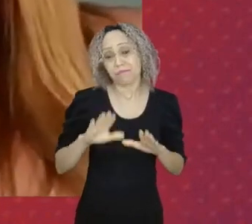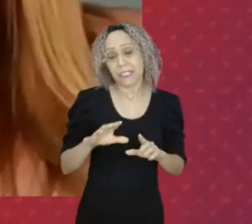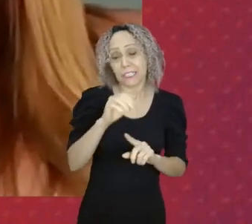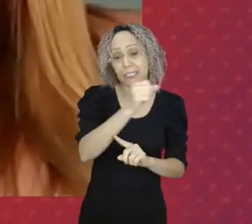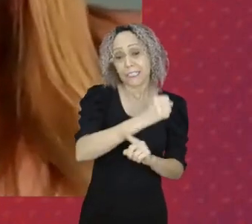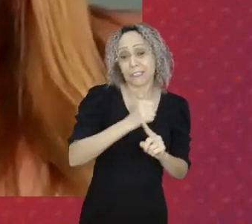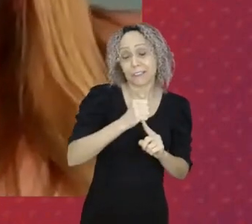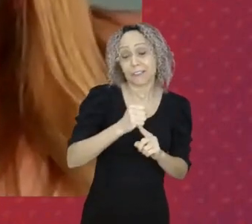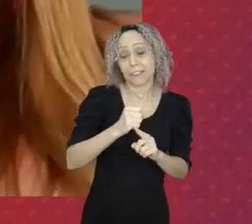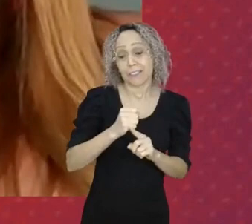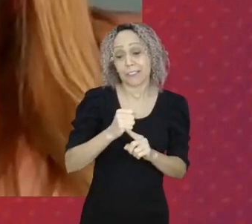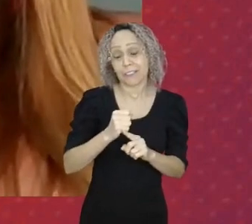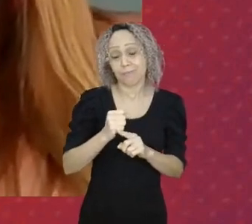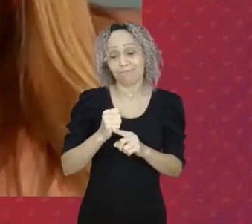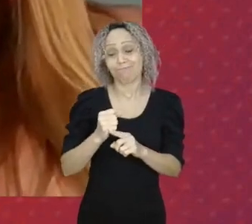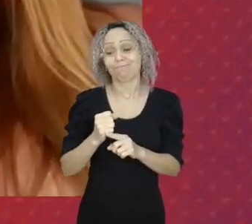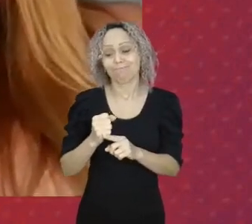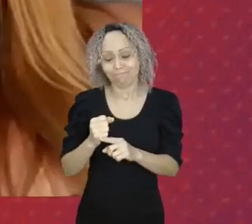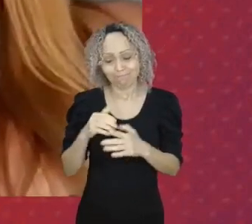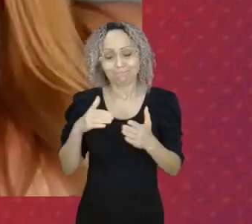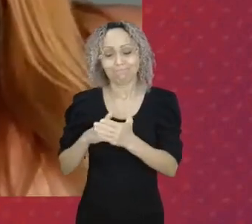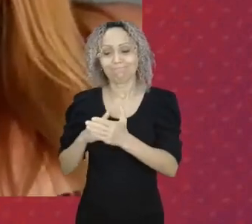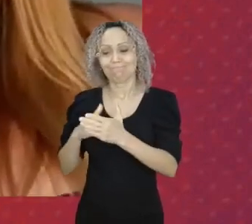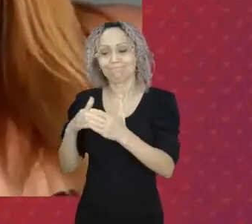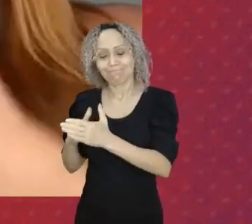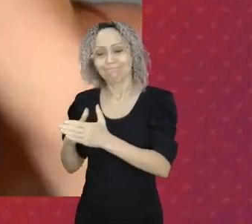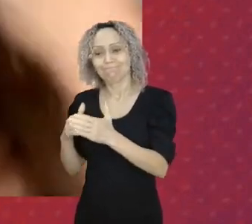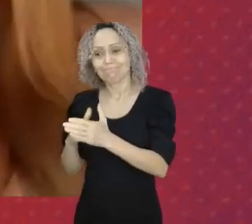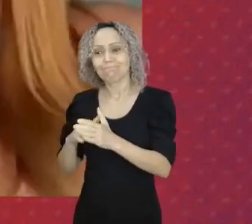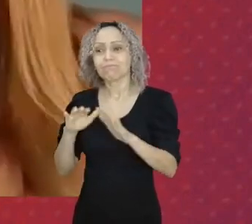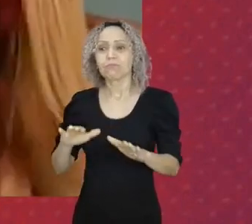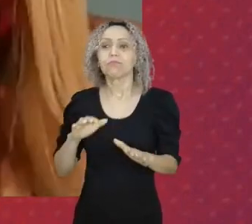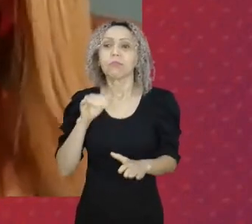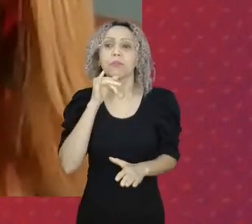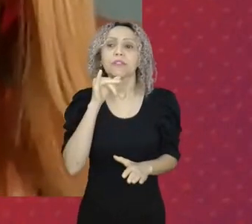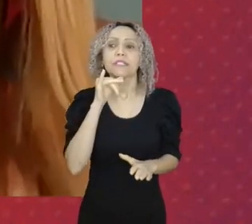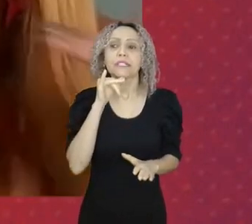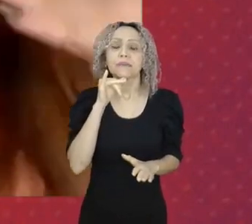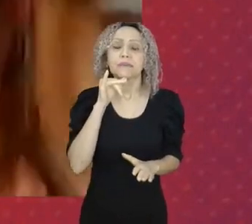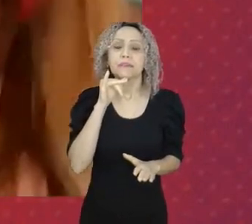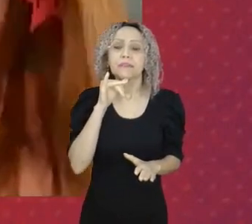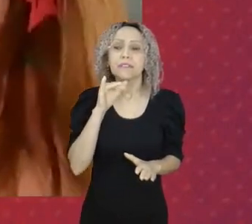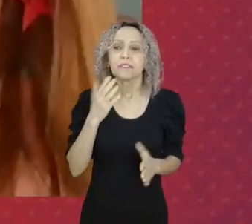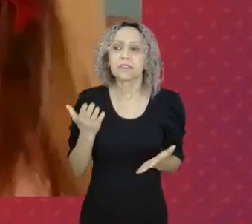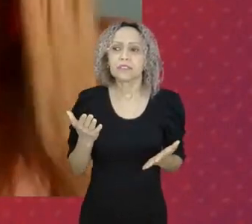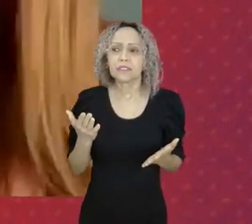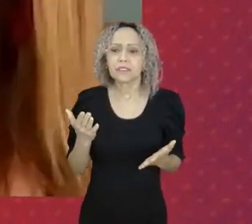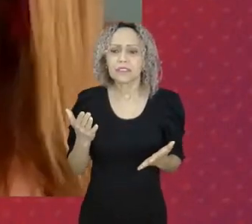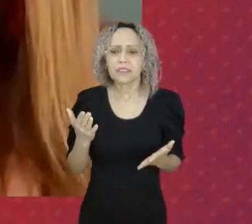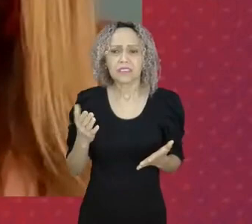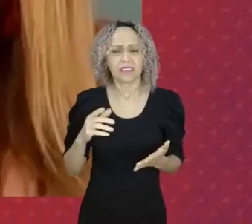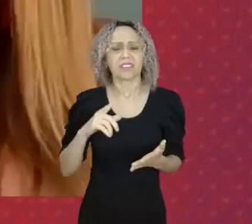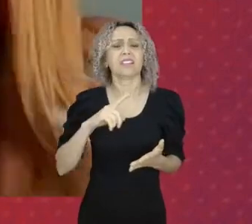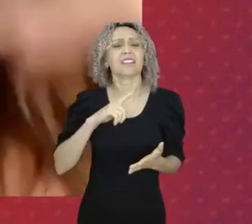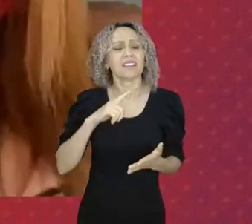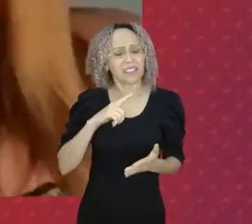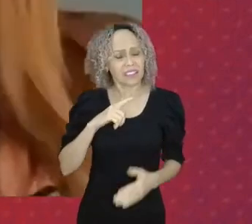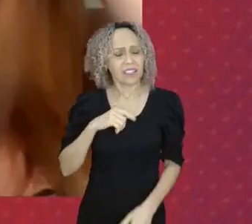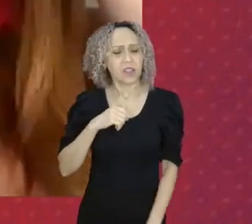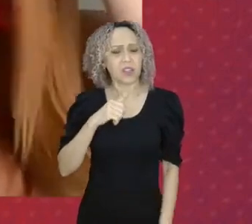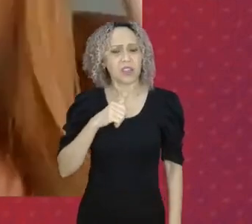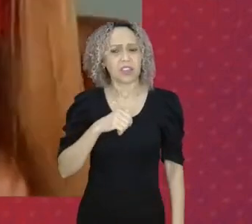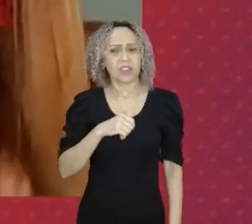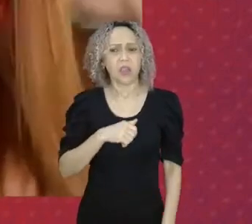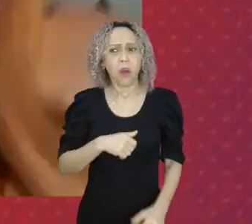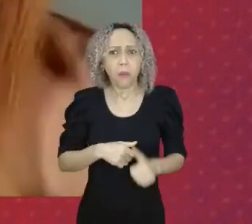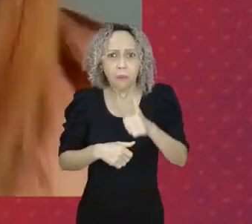existem mulheres, né, que precisam fazer exame de próstata. Isso era impensado há 10,